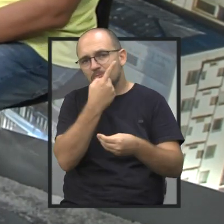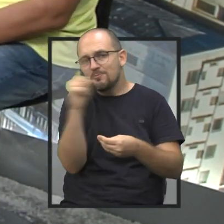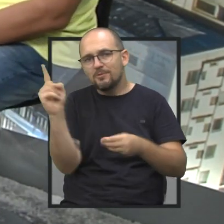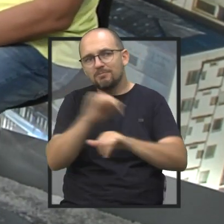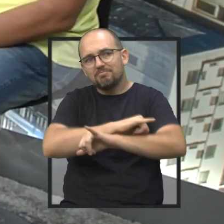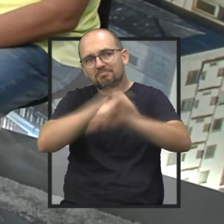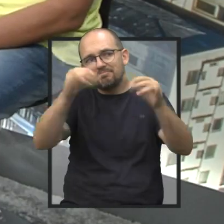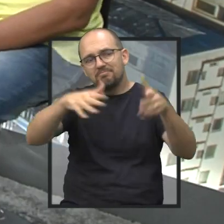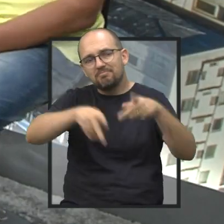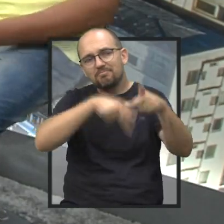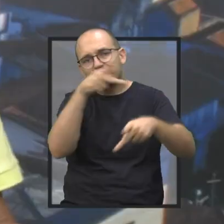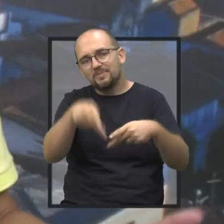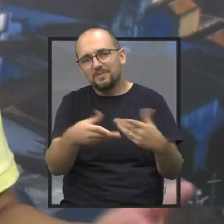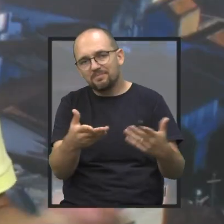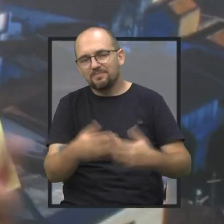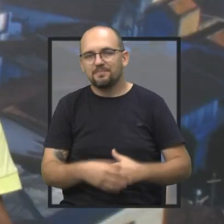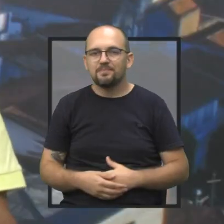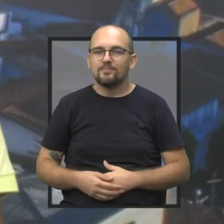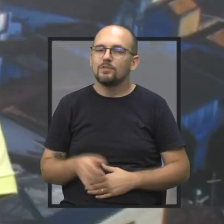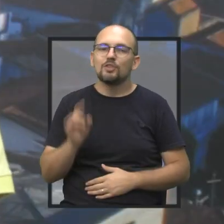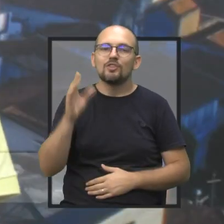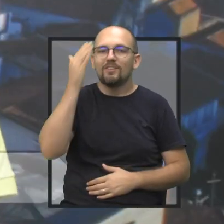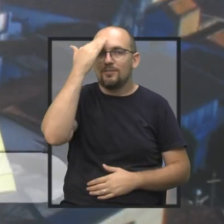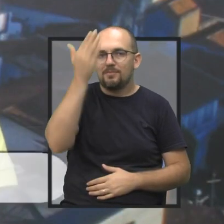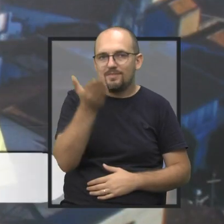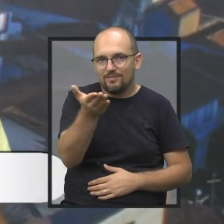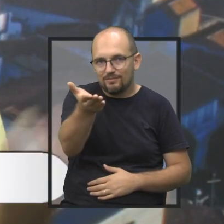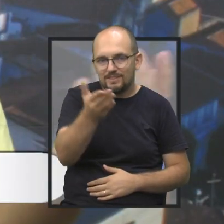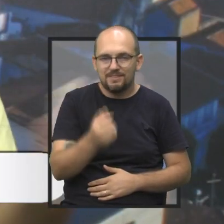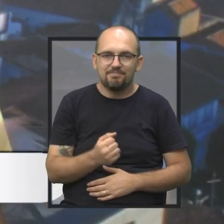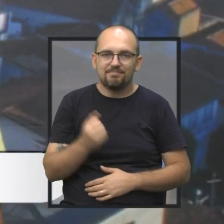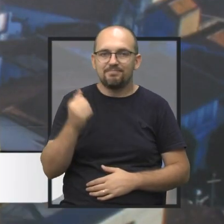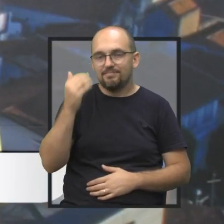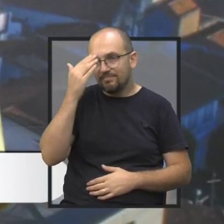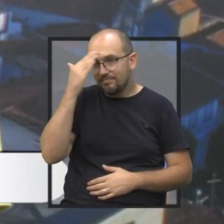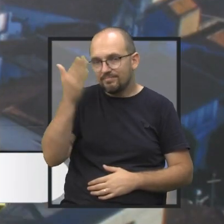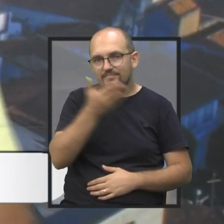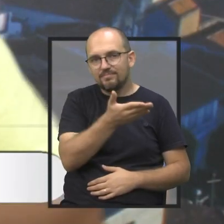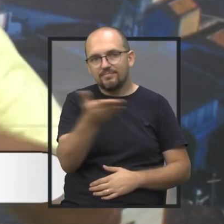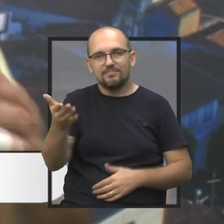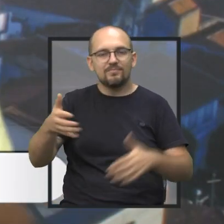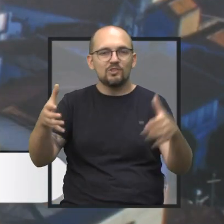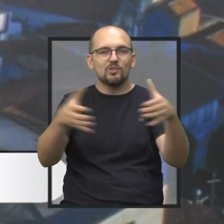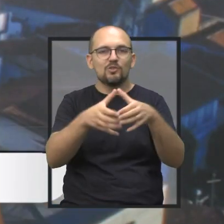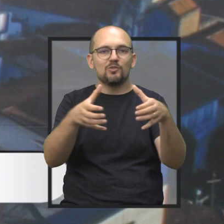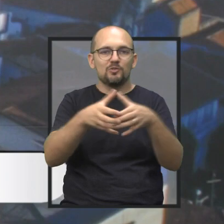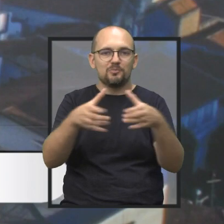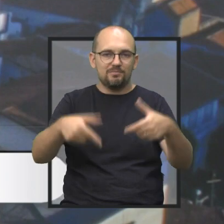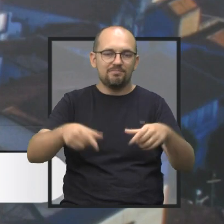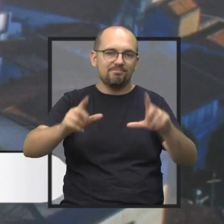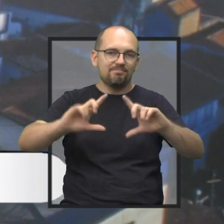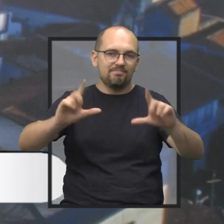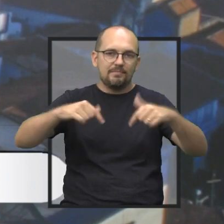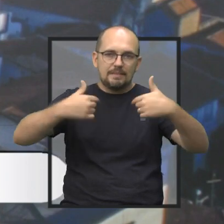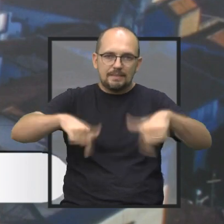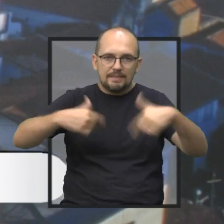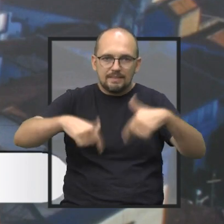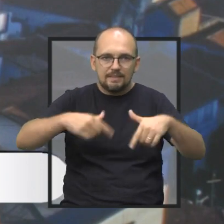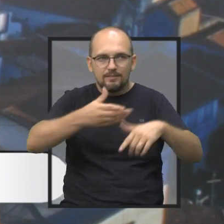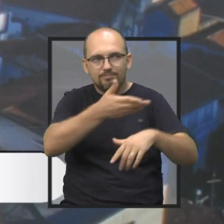de fim de ano aí à população. Só agradecer a você, ao pessoal aqui da retaguarda, né, que